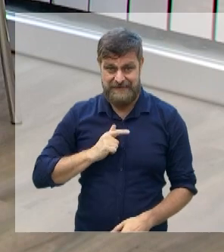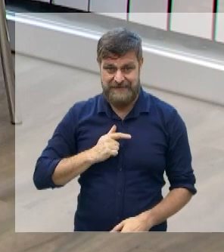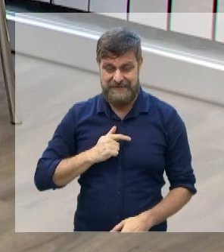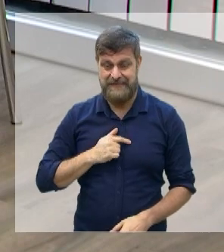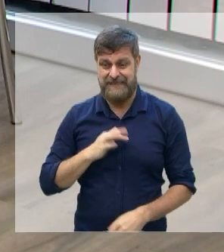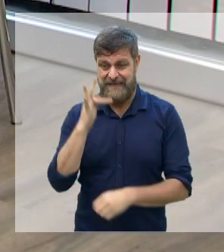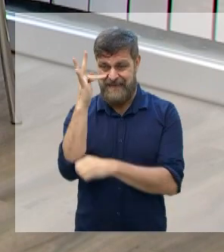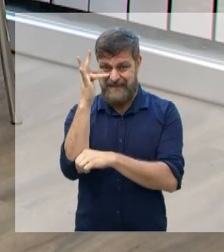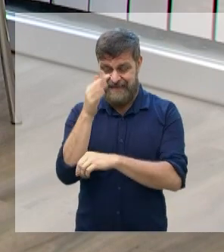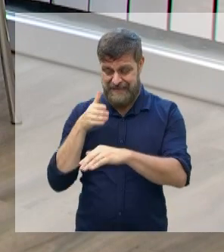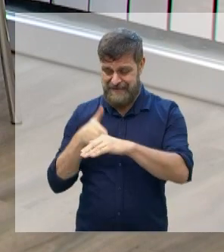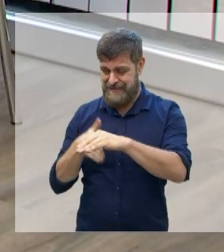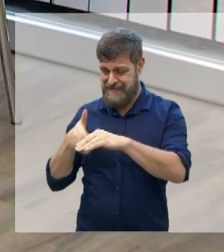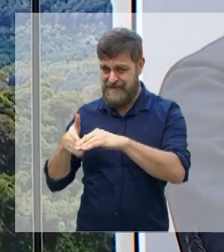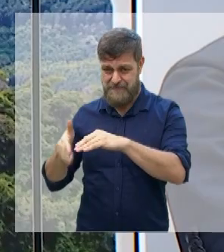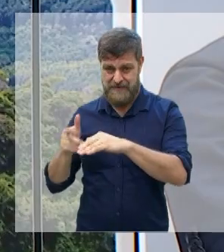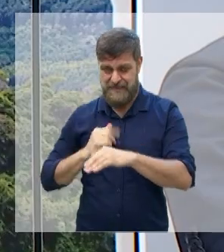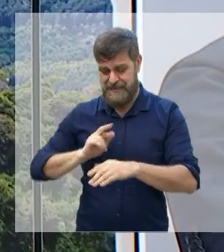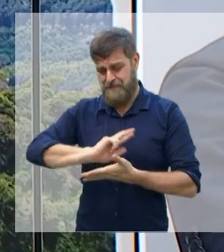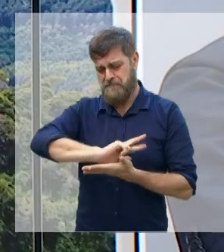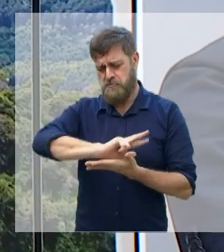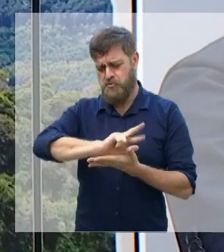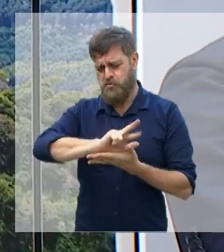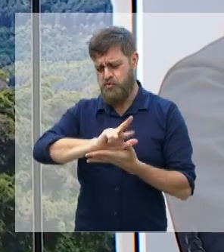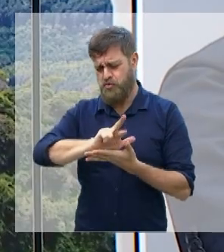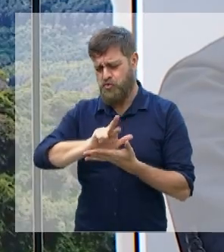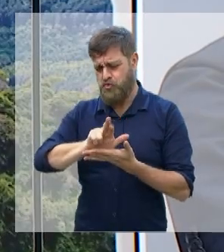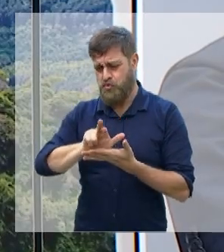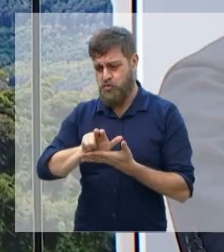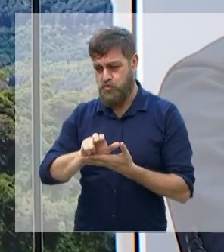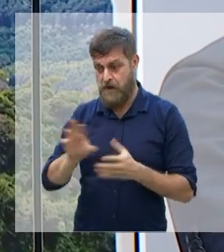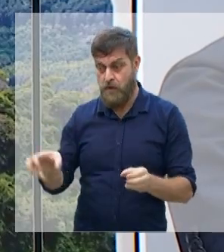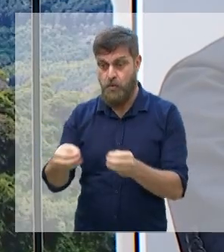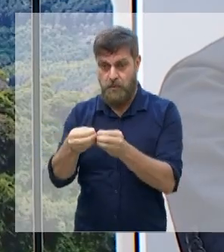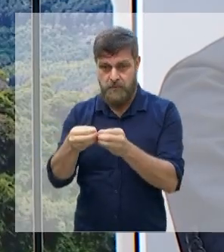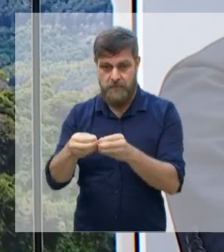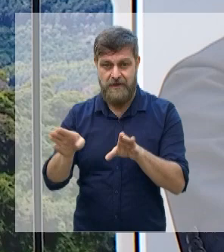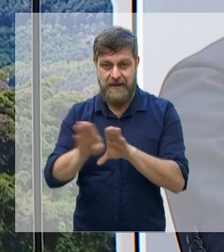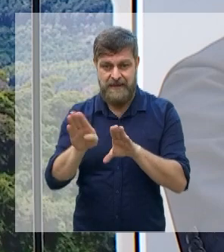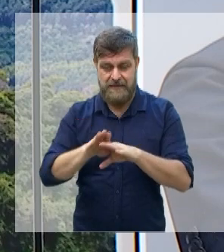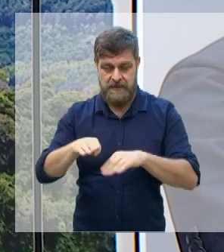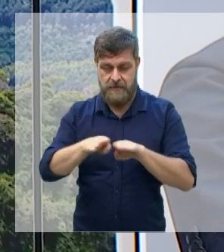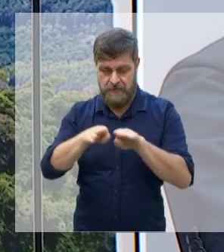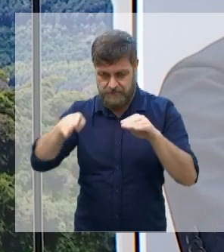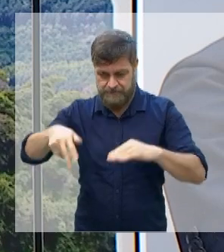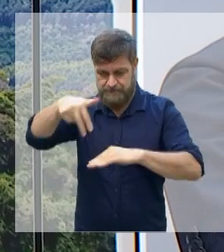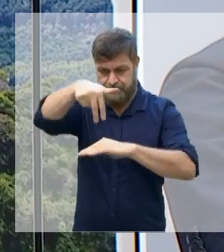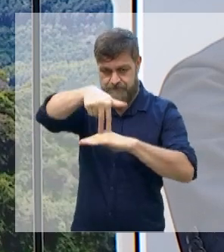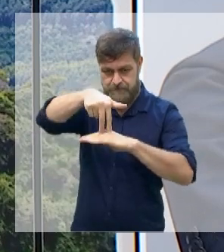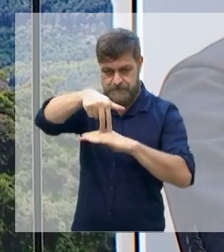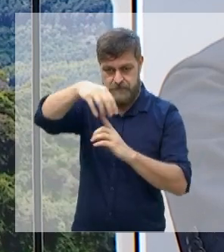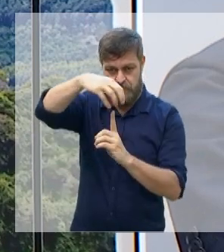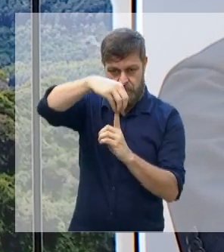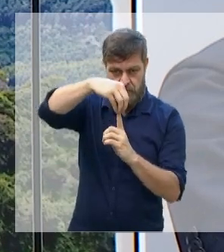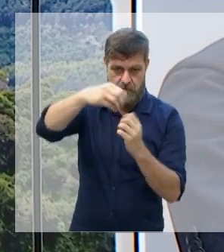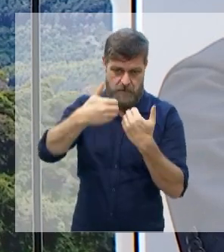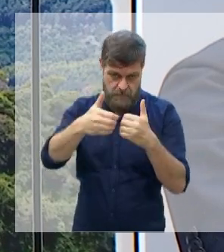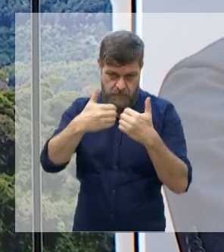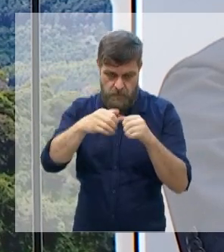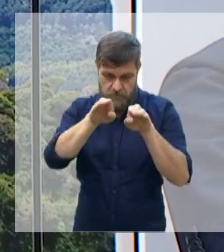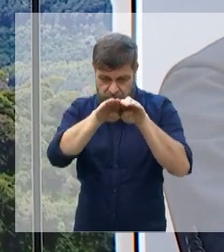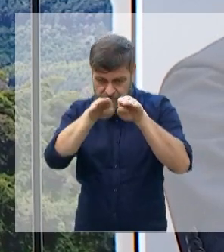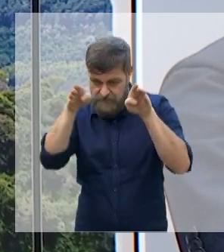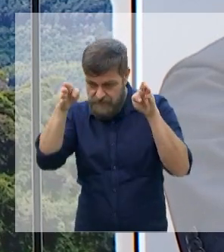terminais de ônibus além desses terminais as estações do brt tem muitas delas também vão